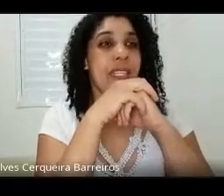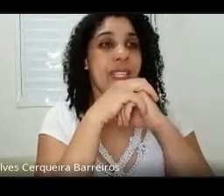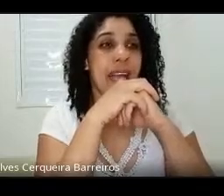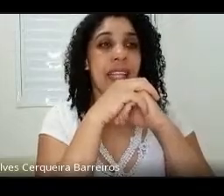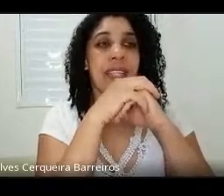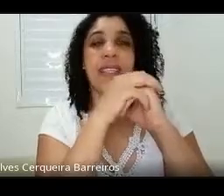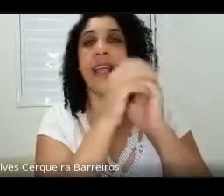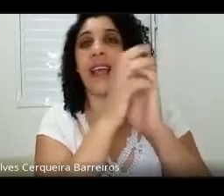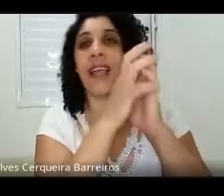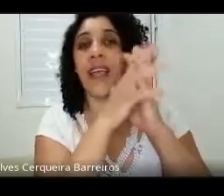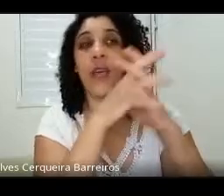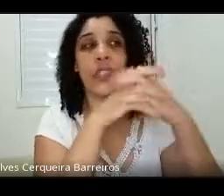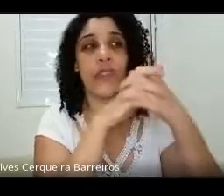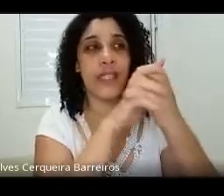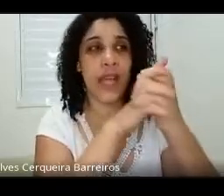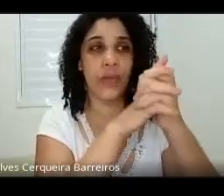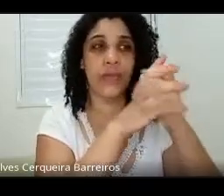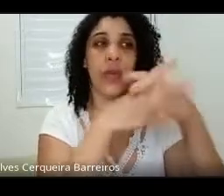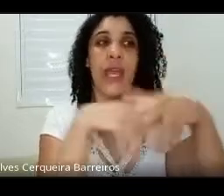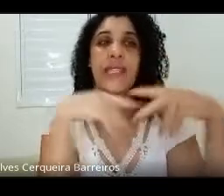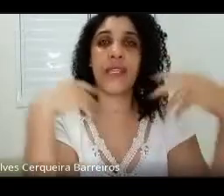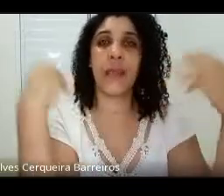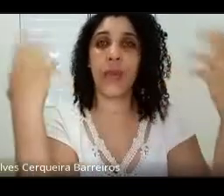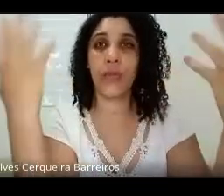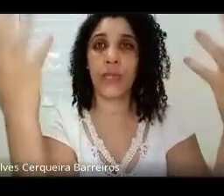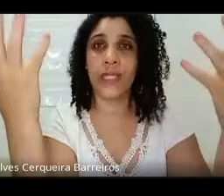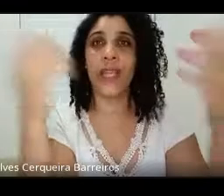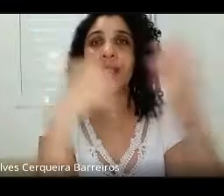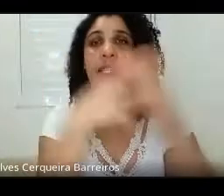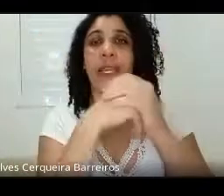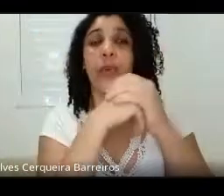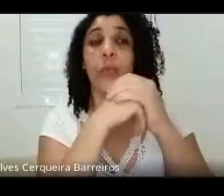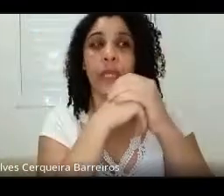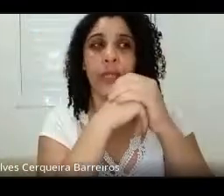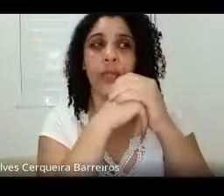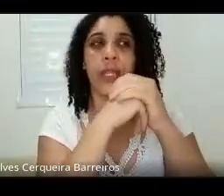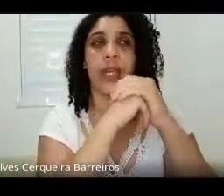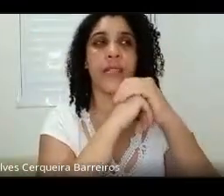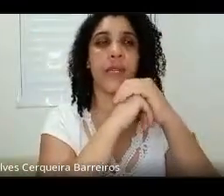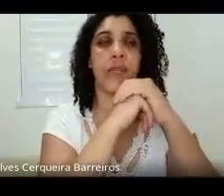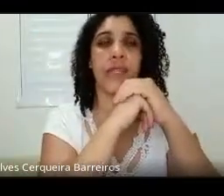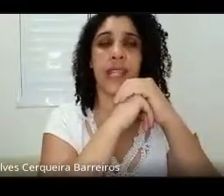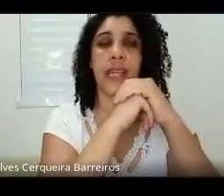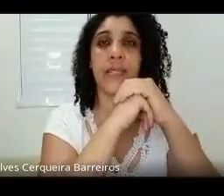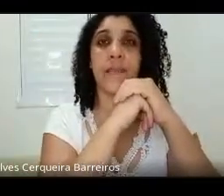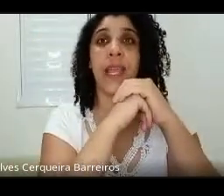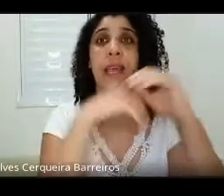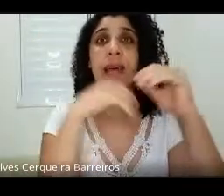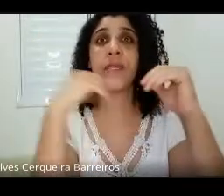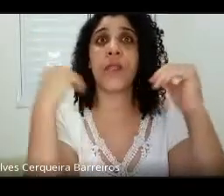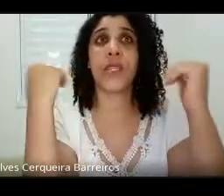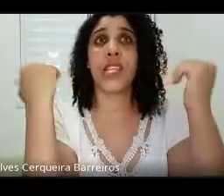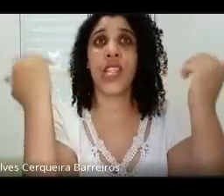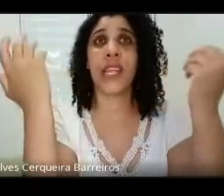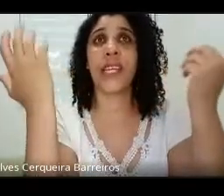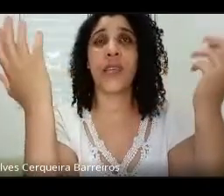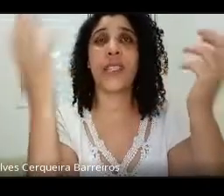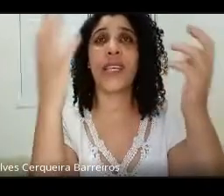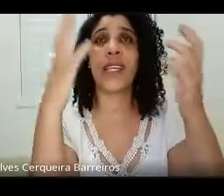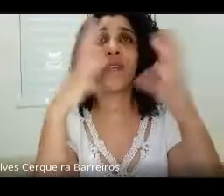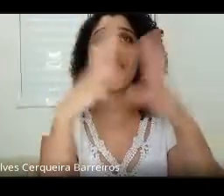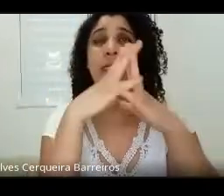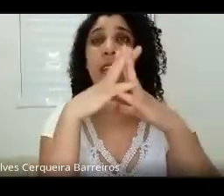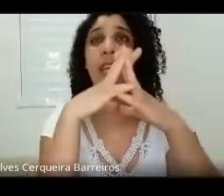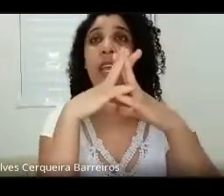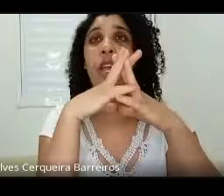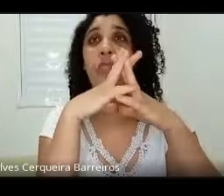A língua de sinais, ela é universal. Então, essa também é uma ideia, né? É um mito em relação à língua de sinais. As pessoas acharem que a língua de